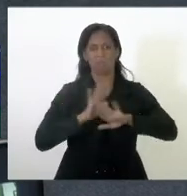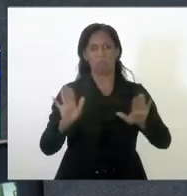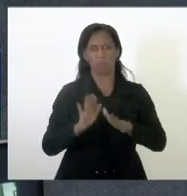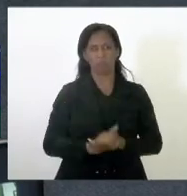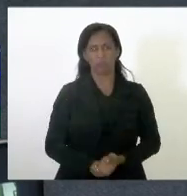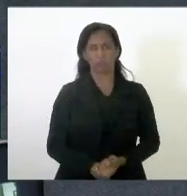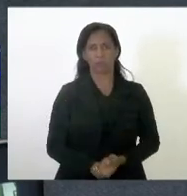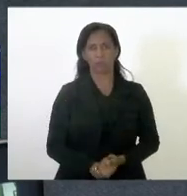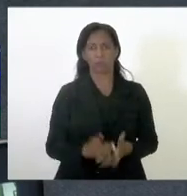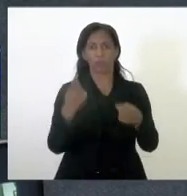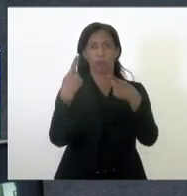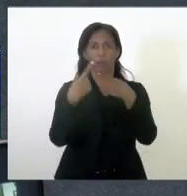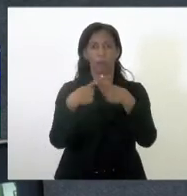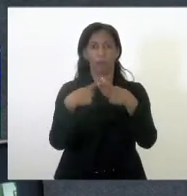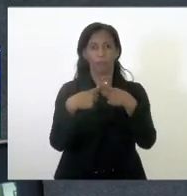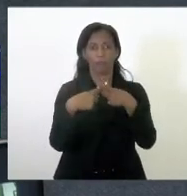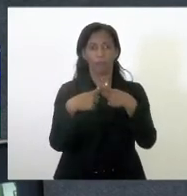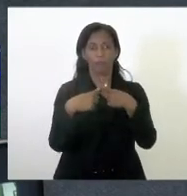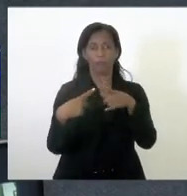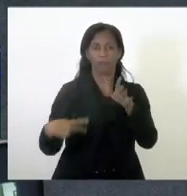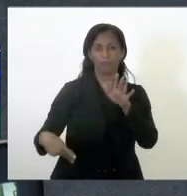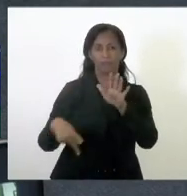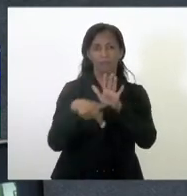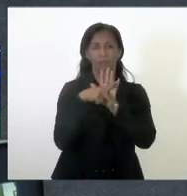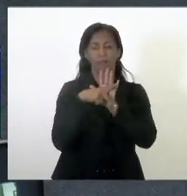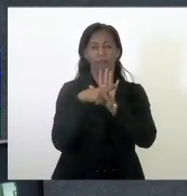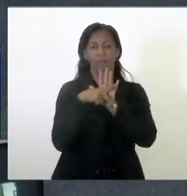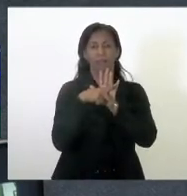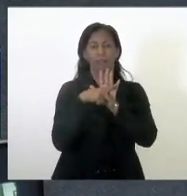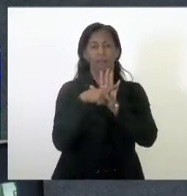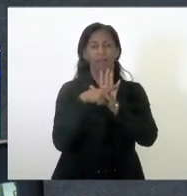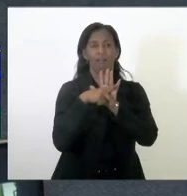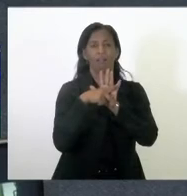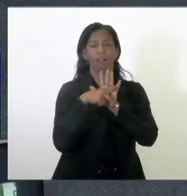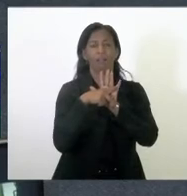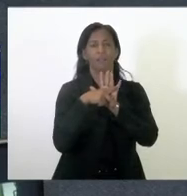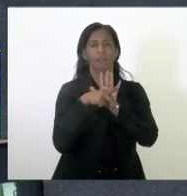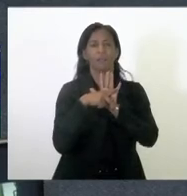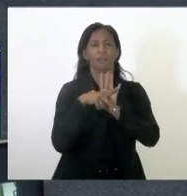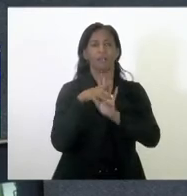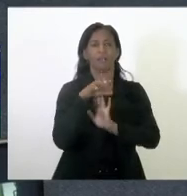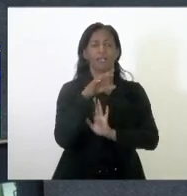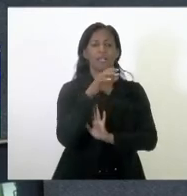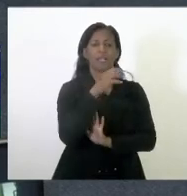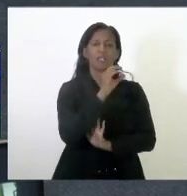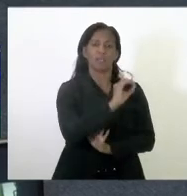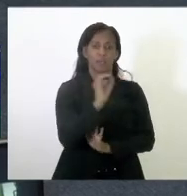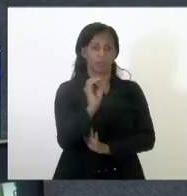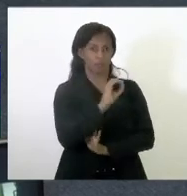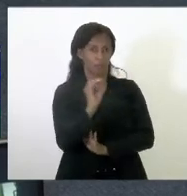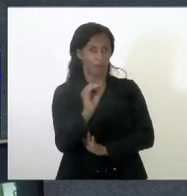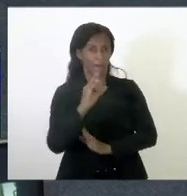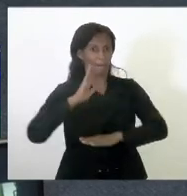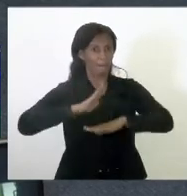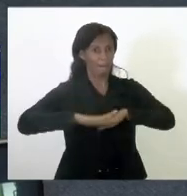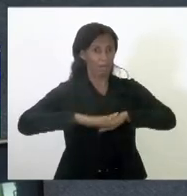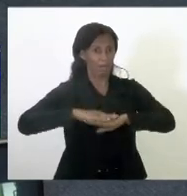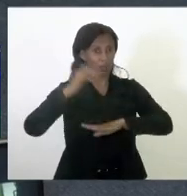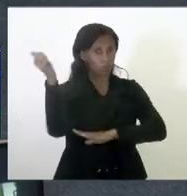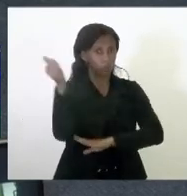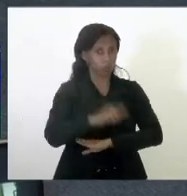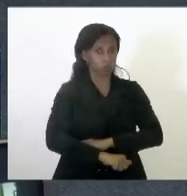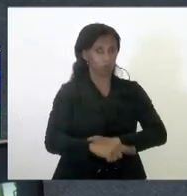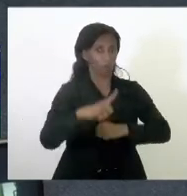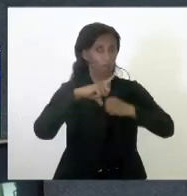Porque é preceito da Lei Complementar 101, de 00, e, mais grave ainda, do